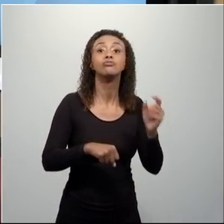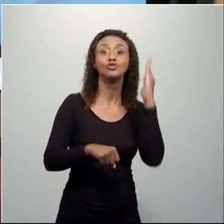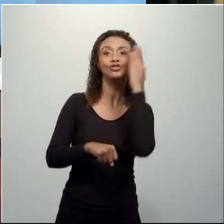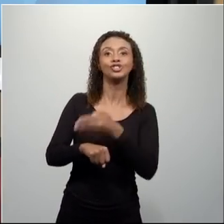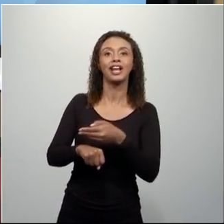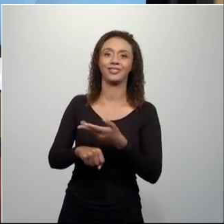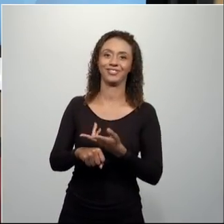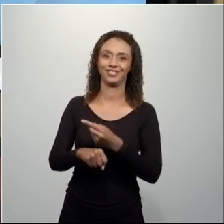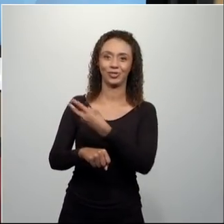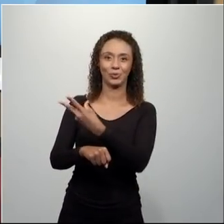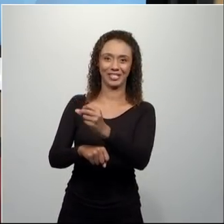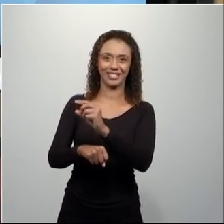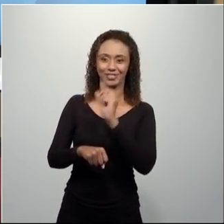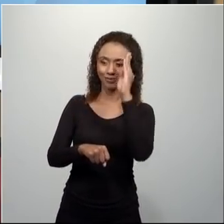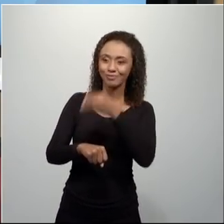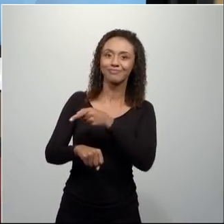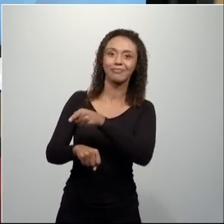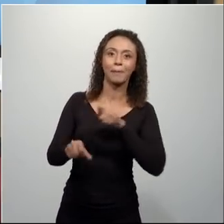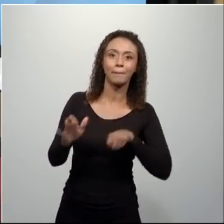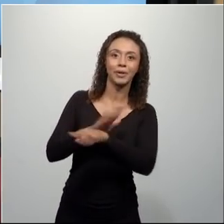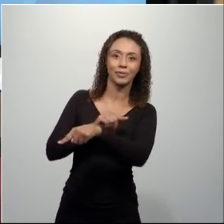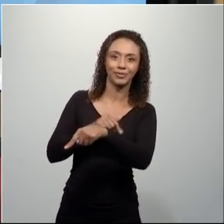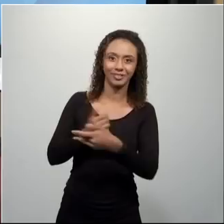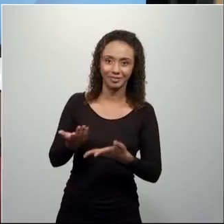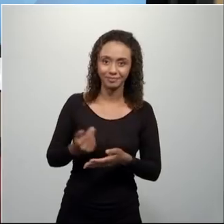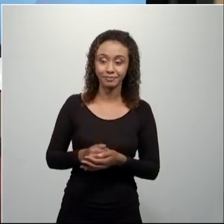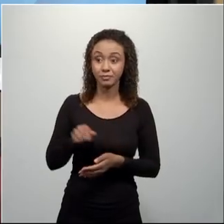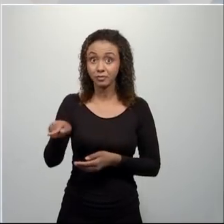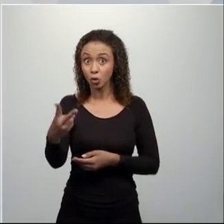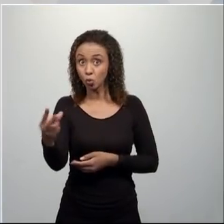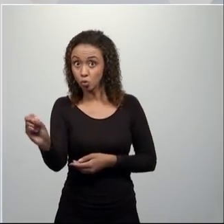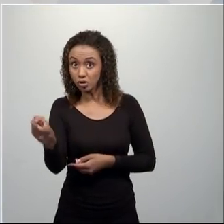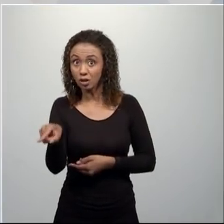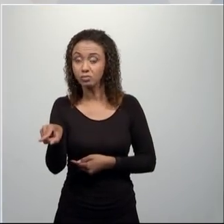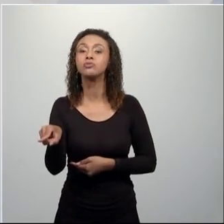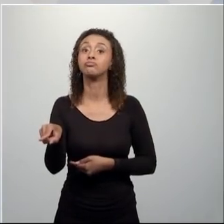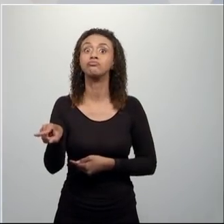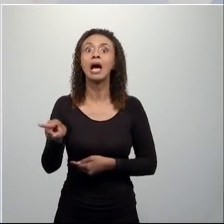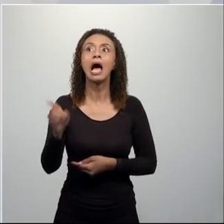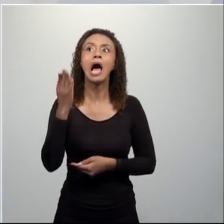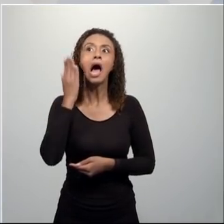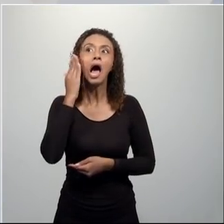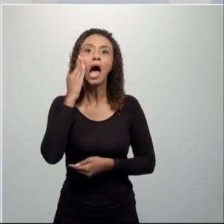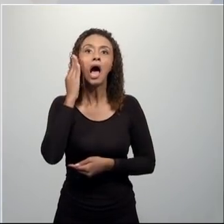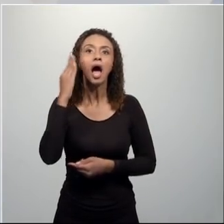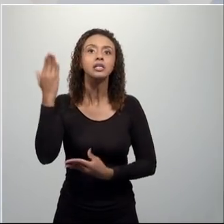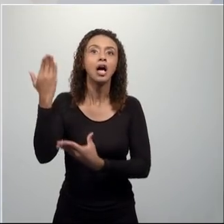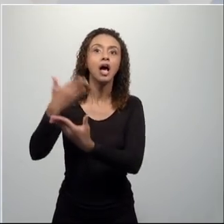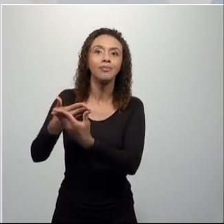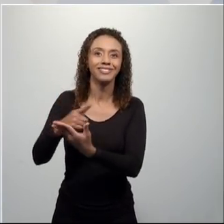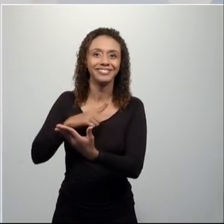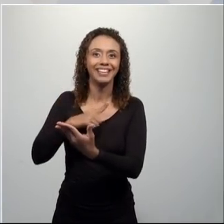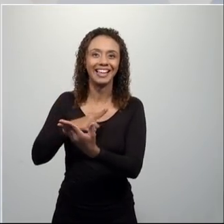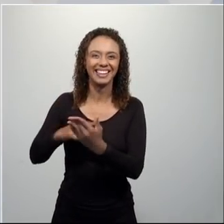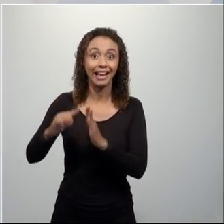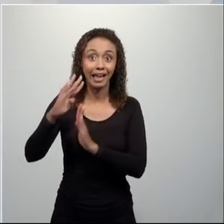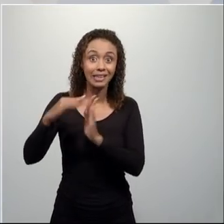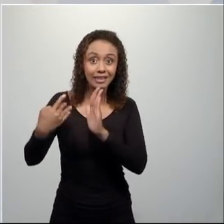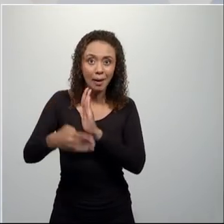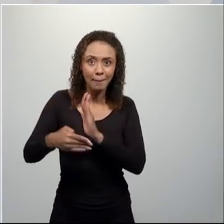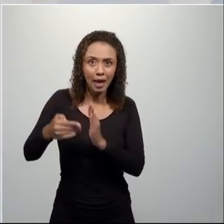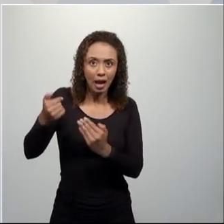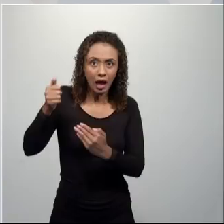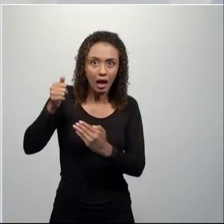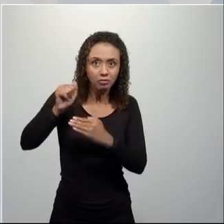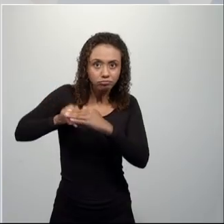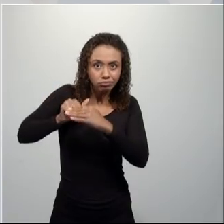cujo indicador a 210 o número 200 têm essa informação guardada na tabela dele na ht dele